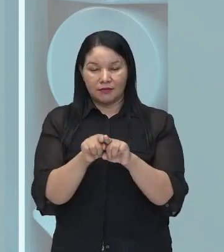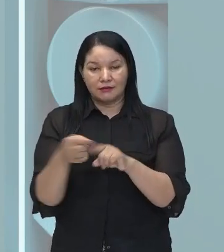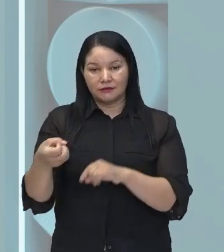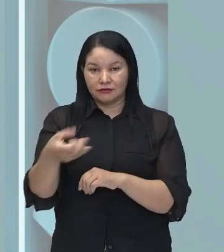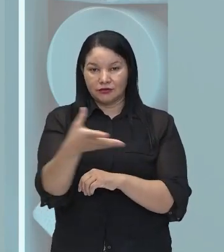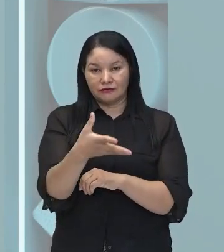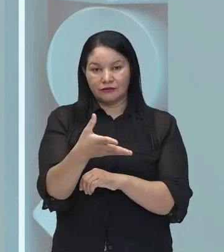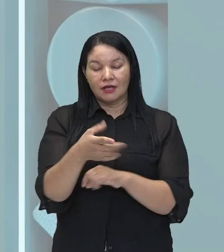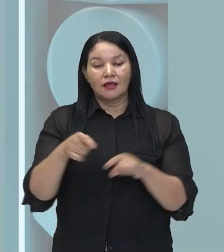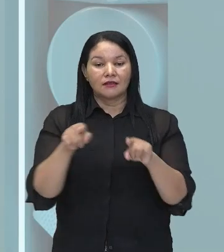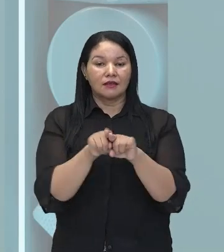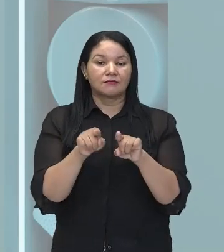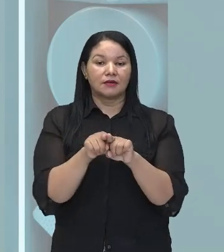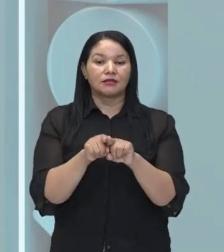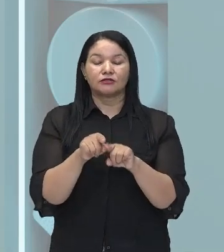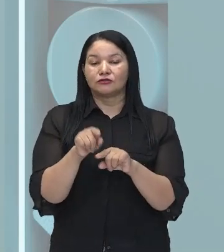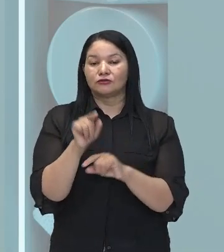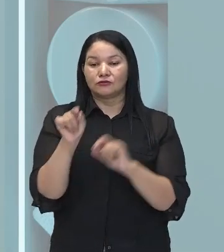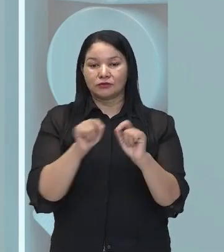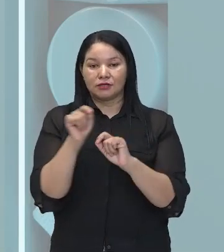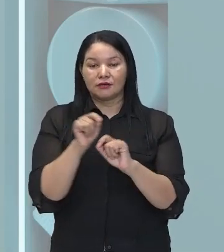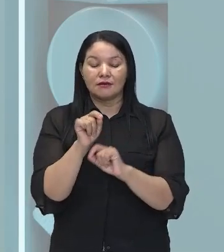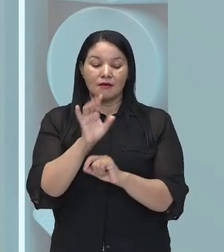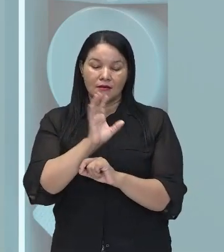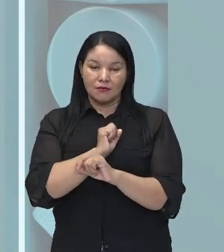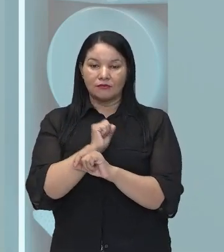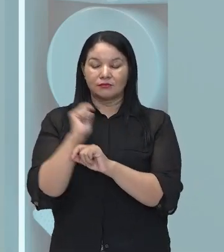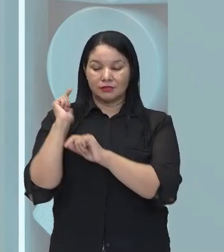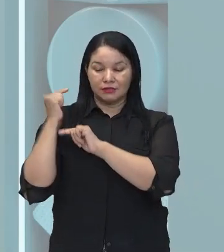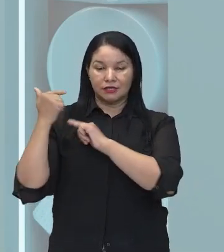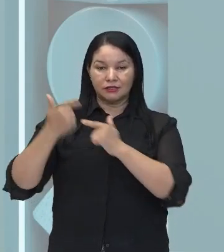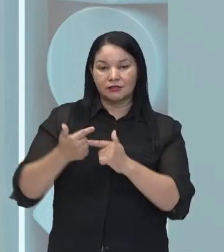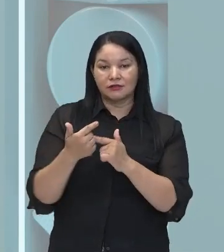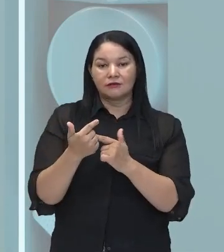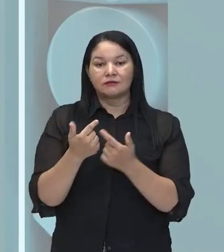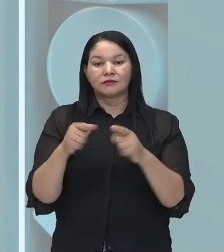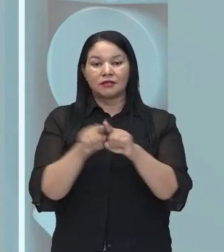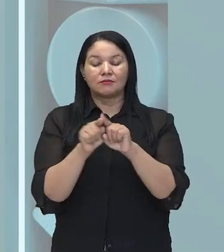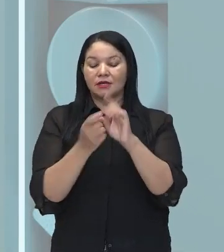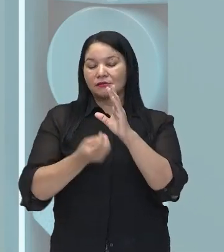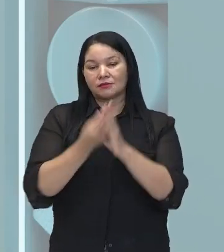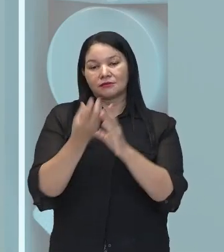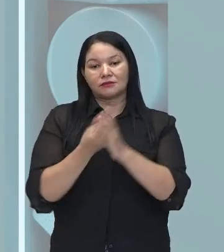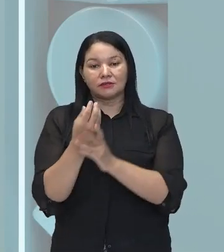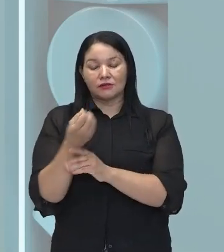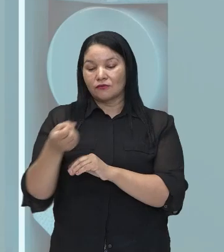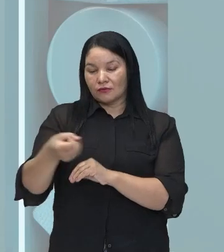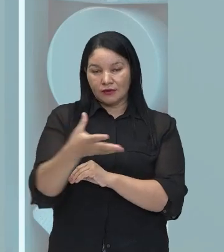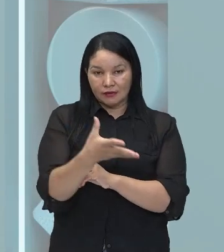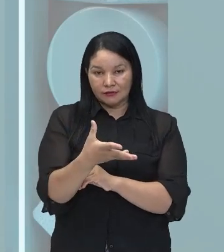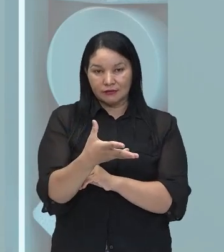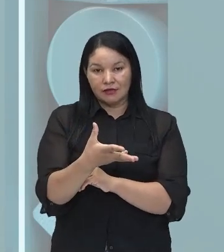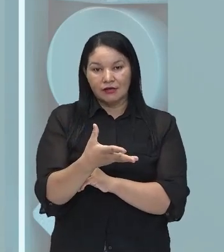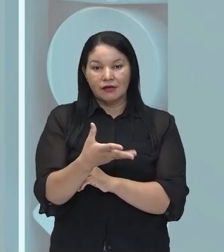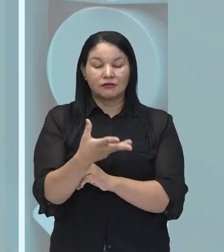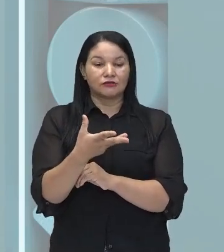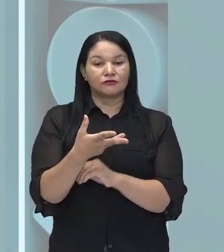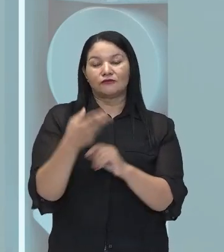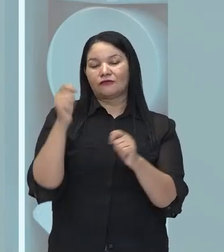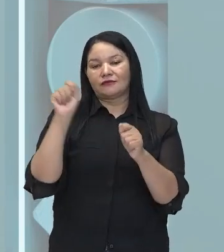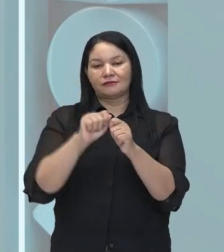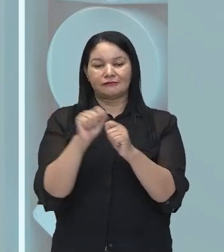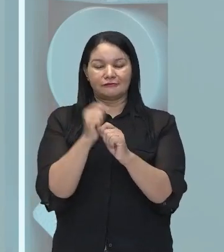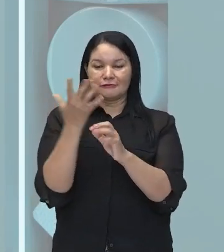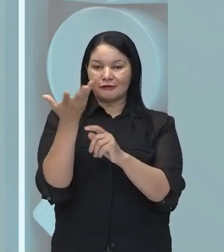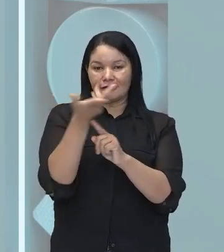esse apreço pela tradição, pela produção clássica, pela forma clássica de fazer arte. Tanto a arte